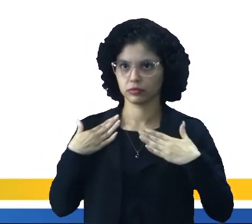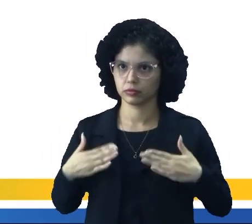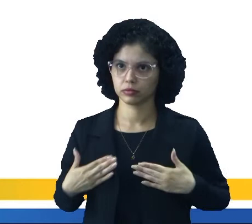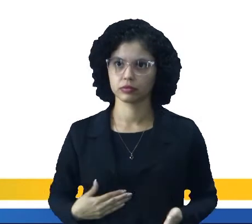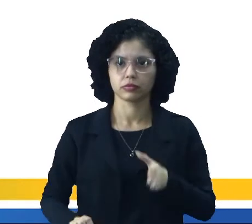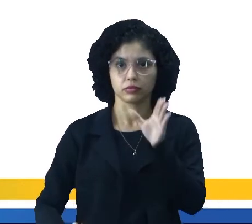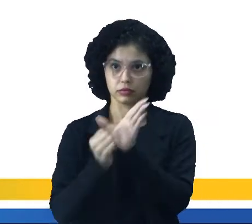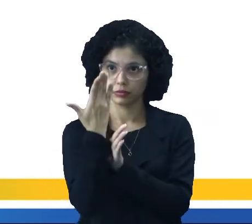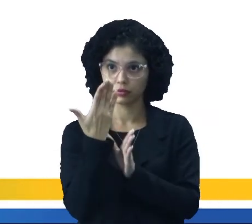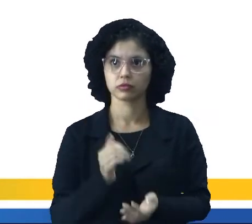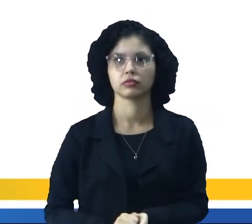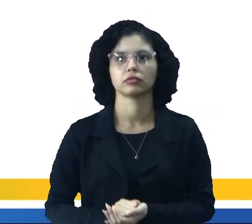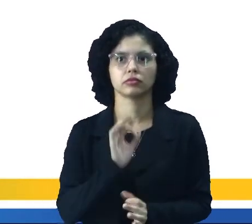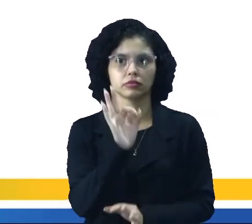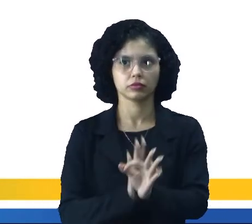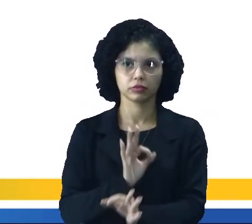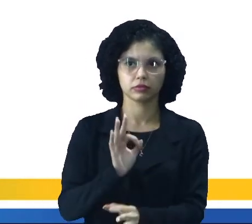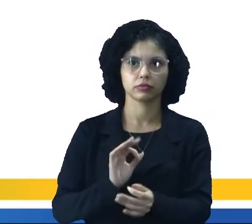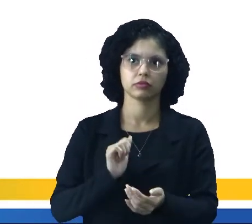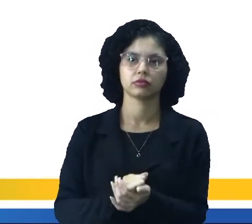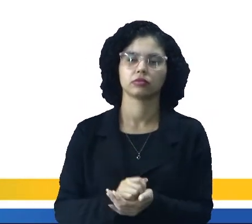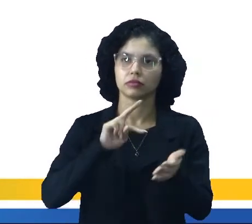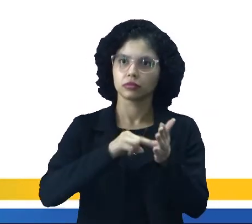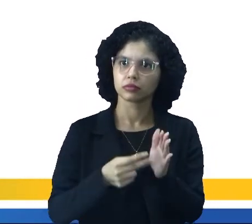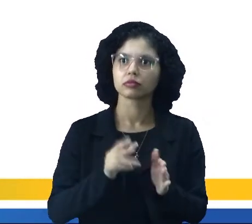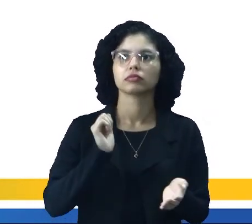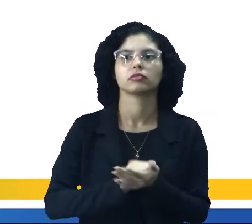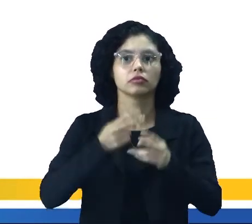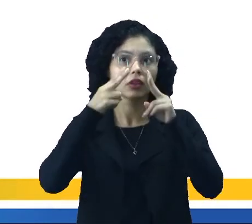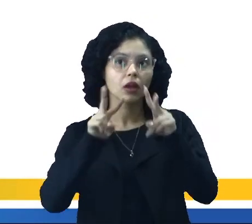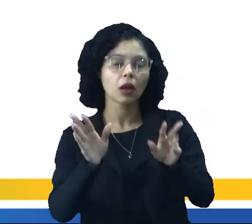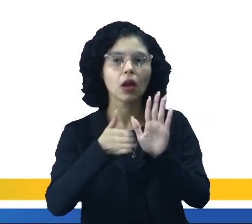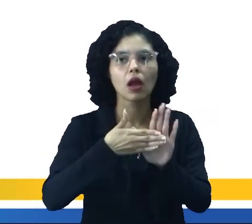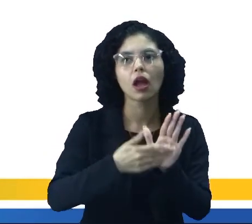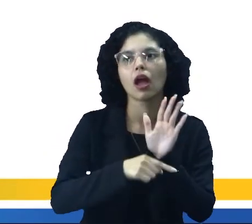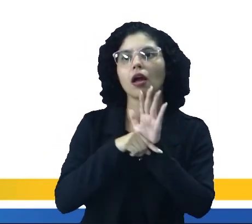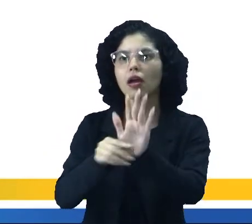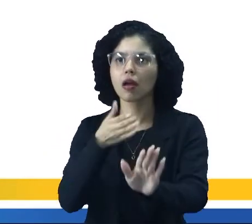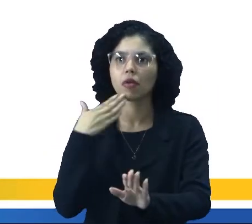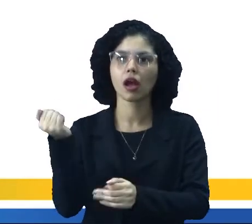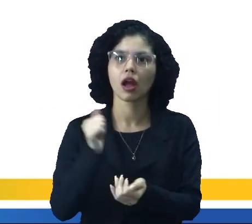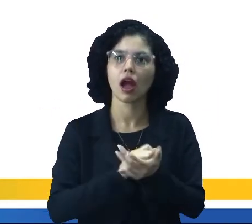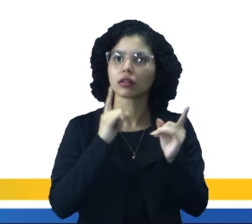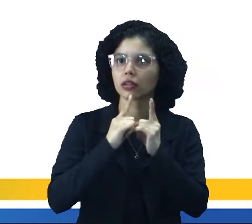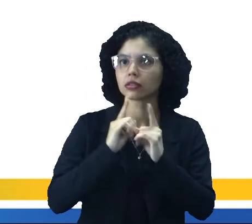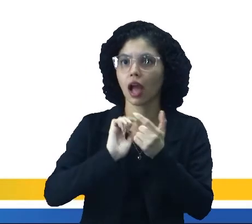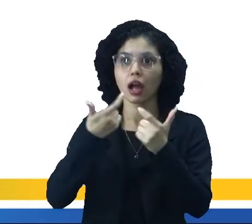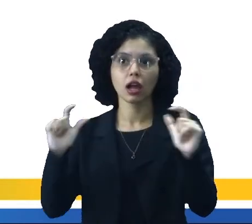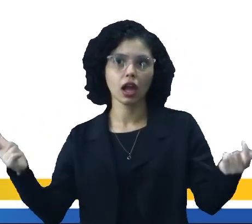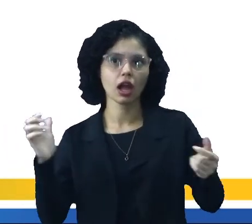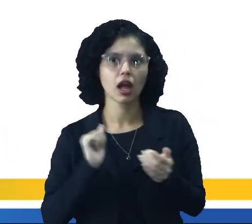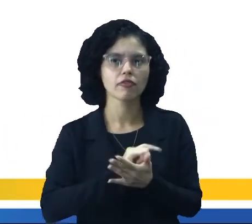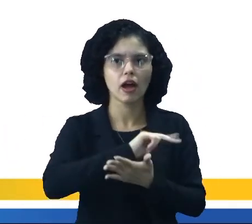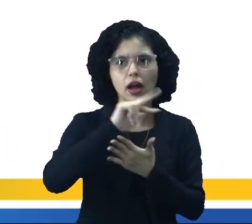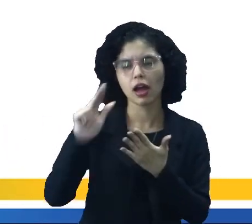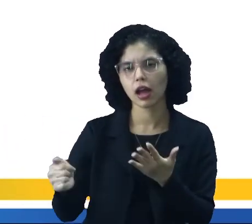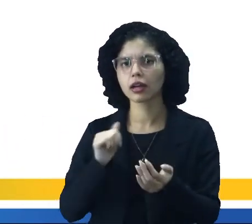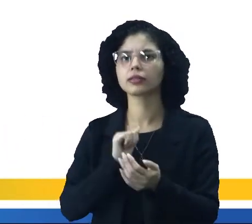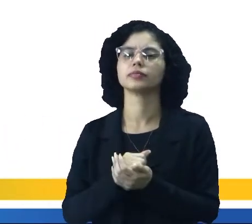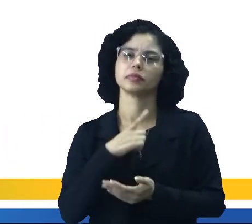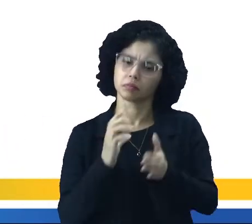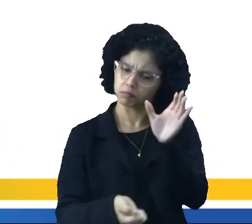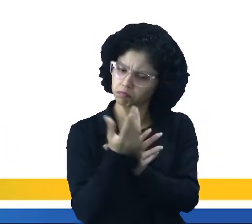corporais foram criadas, reorganizadas e ressignificadas, visando promover uma oferta capaz de atender essa